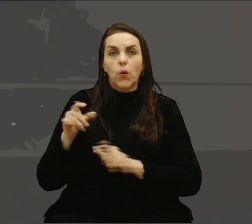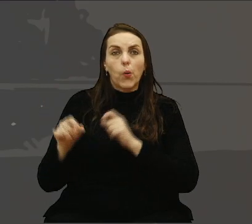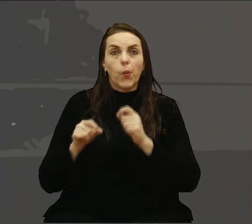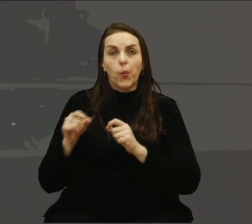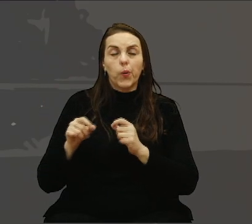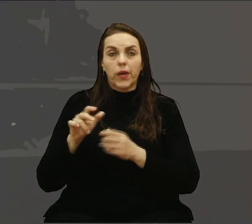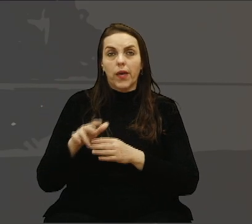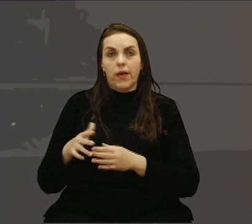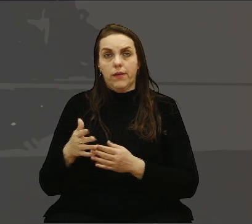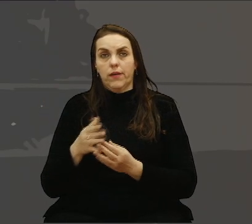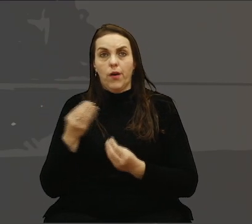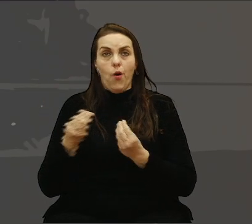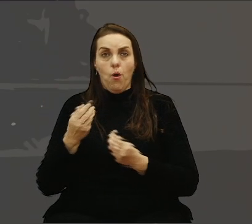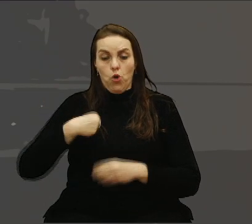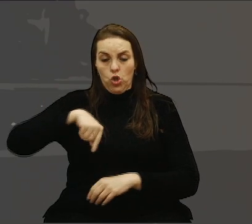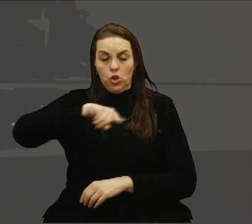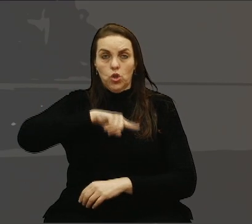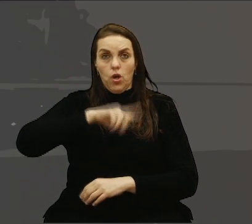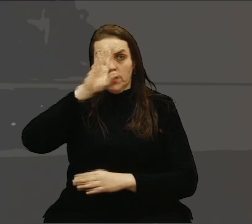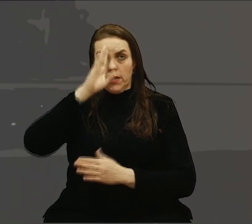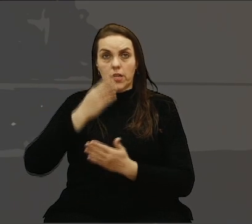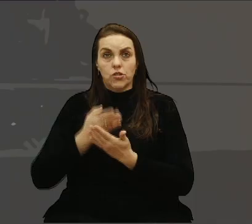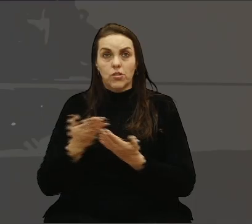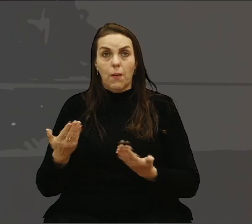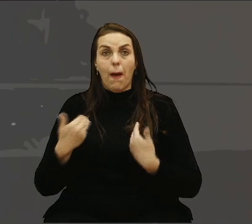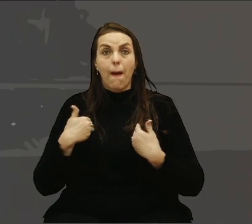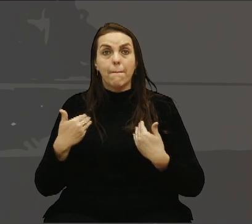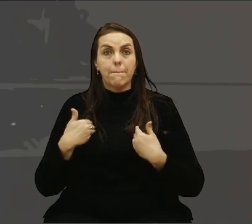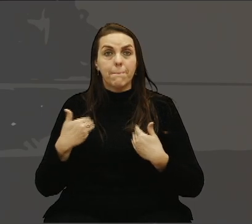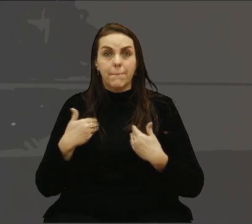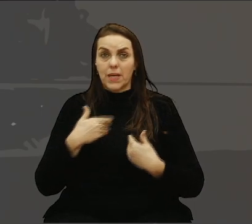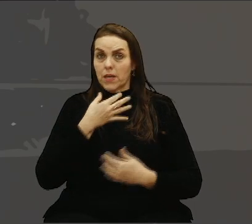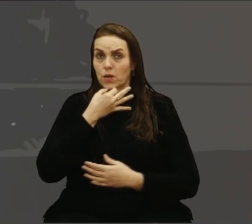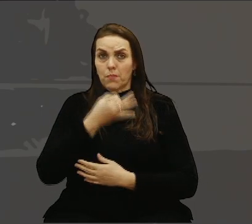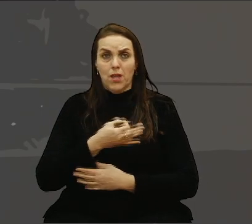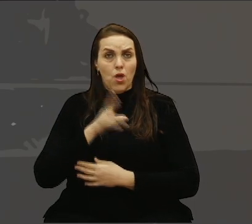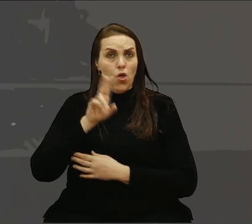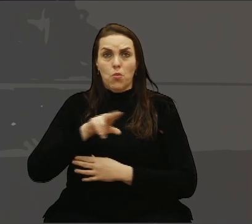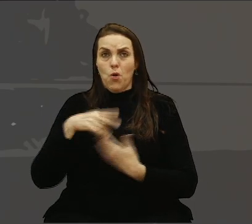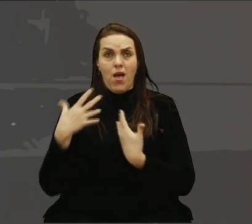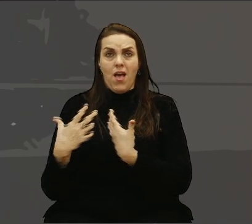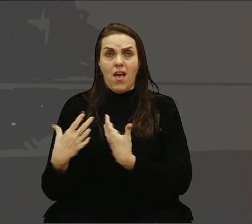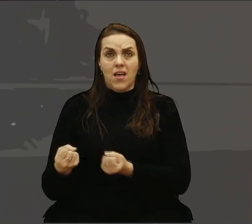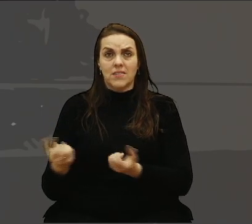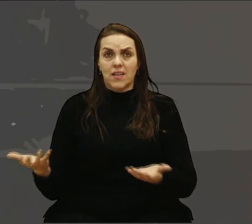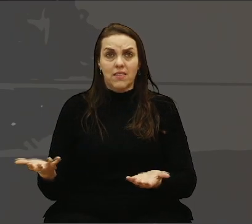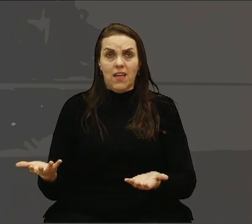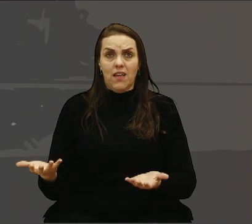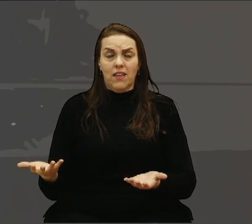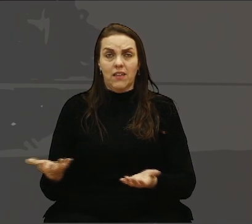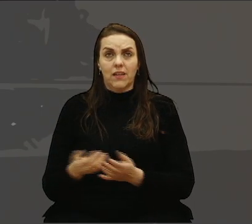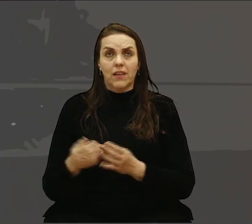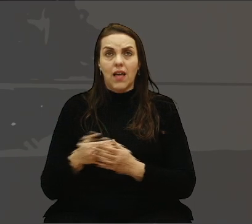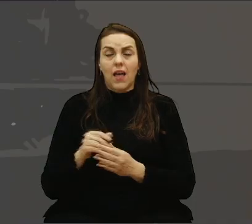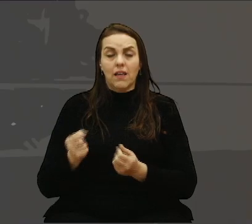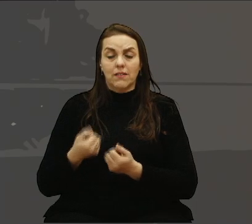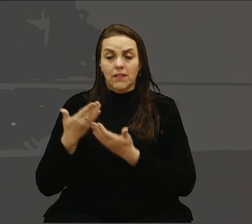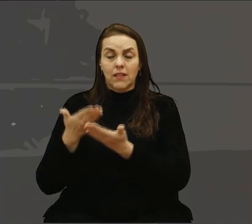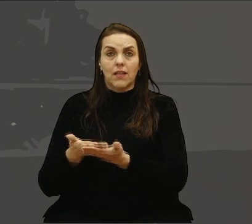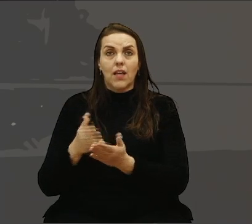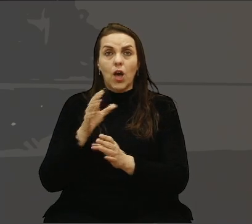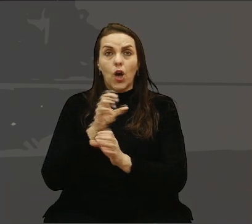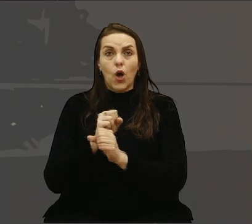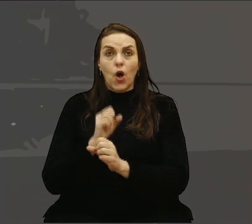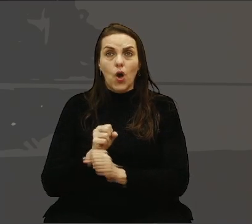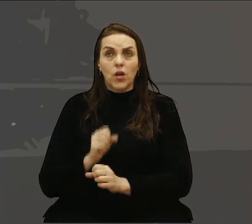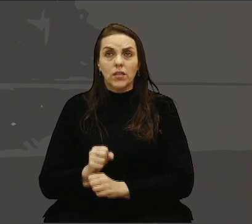Legislativa. E a minha posição, vereadora Daiane, é que é inadmissível que nós tenhamos o lançamento das contas sem a realização da medida dos relógios,